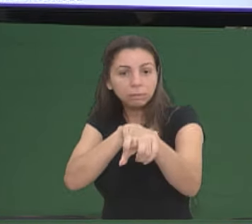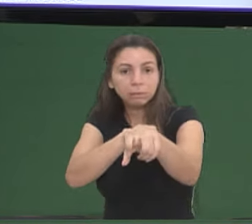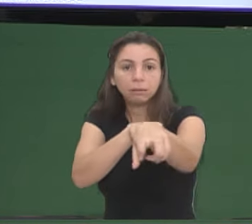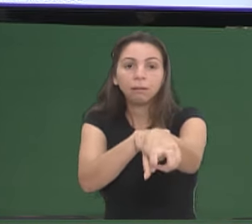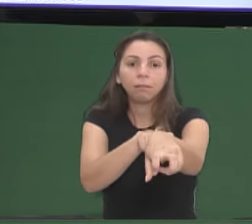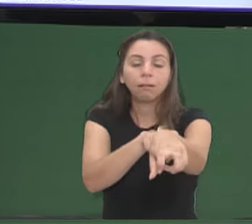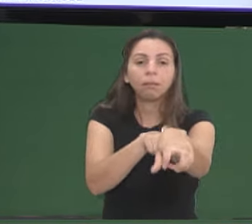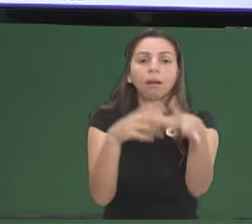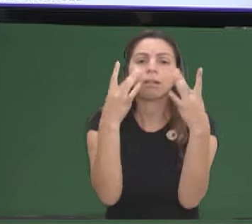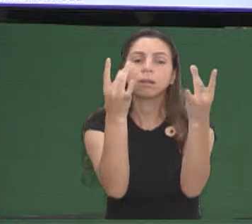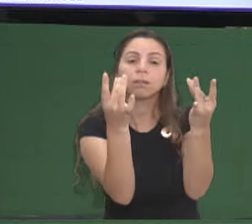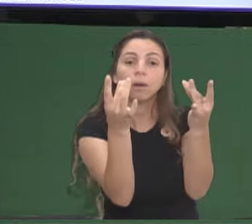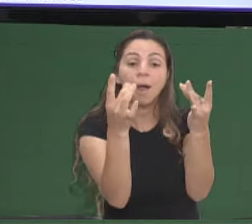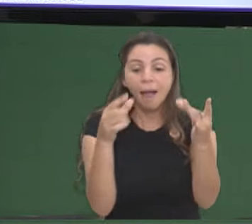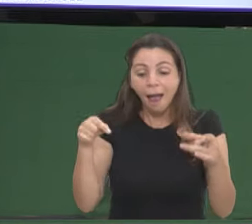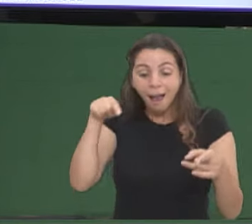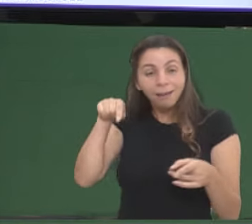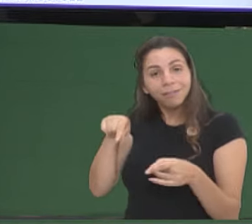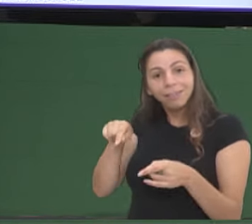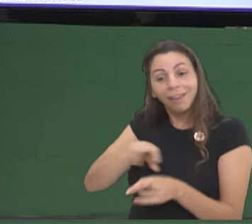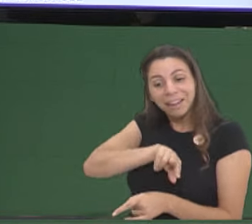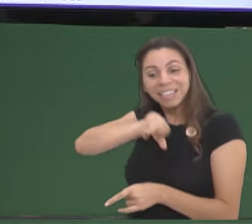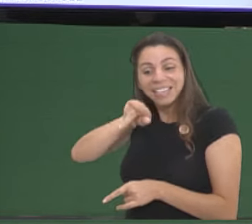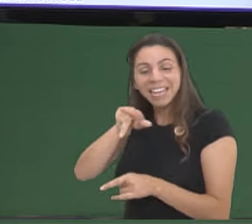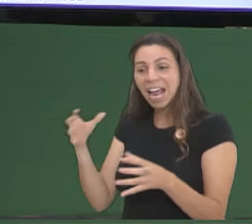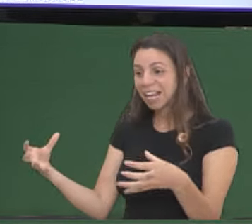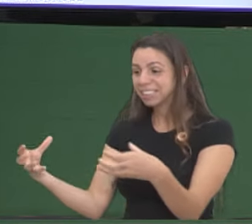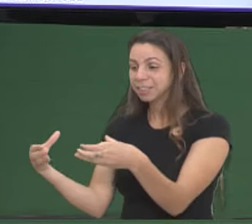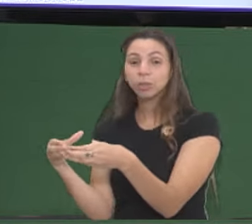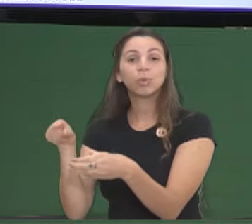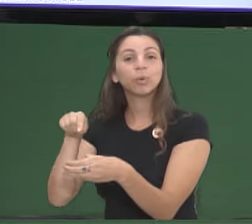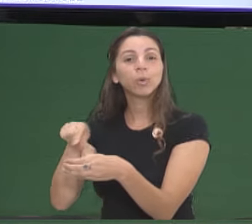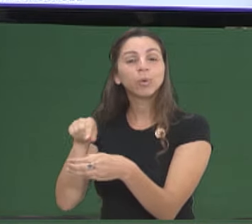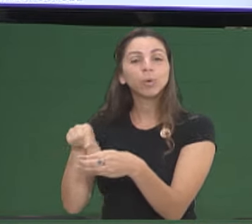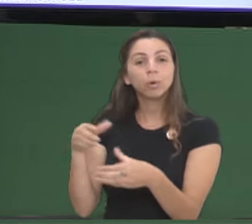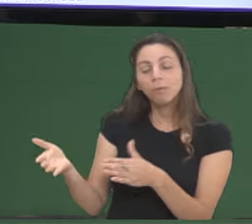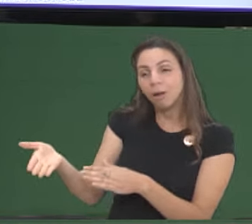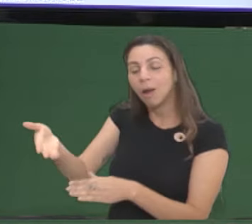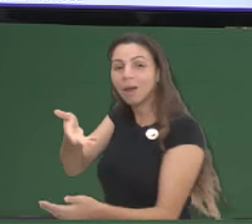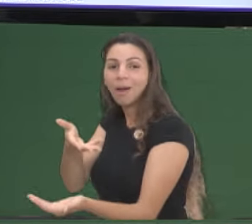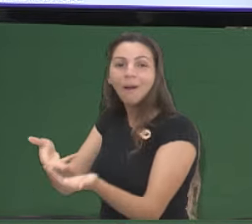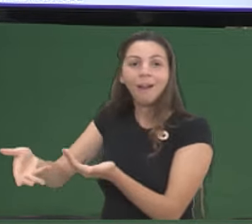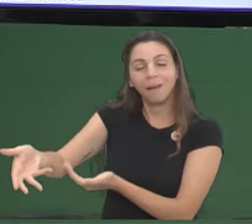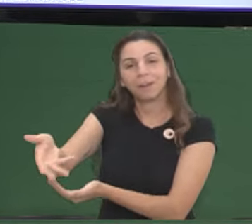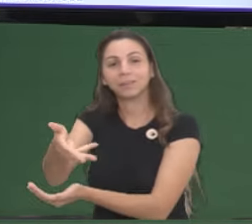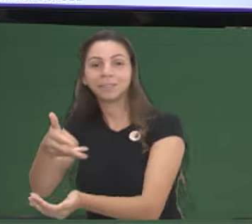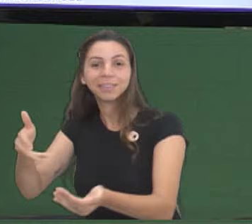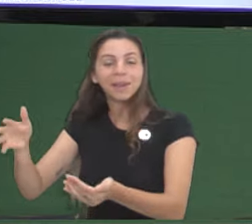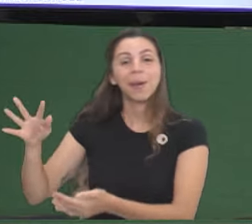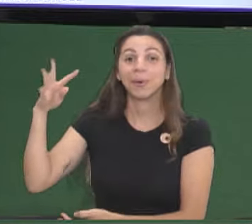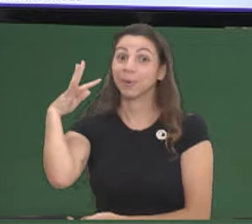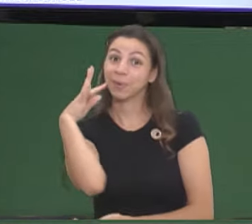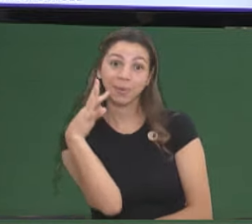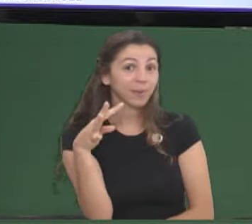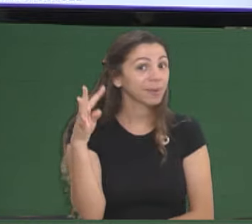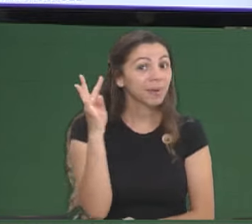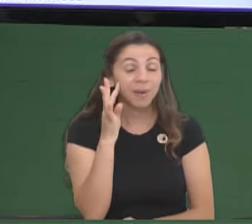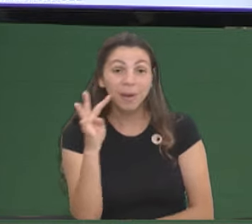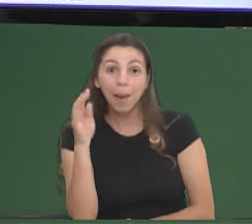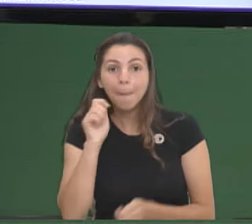Aqui não, aqui nós vamos interagir o meu corpo com o corpo dos outros, né? Então é muito bacana, tem que ter uma questão